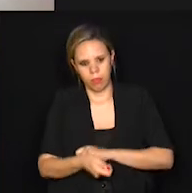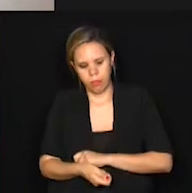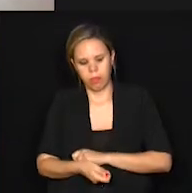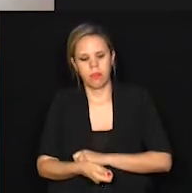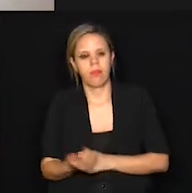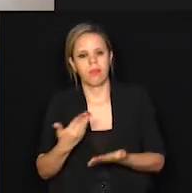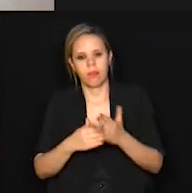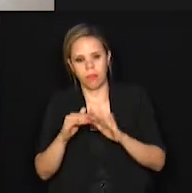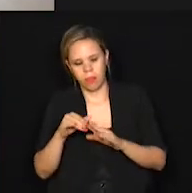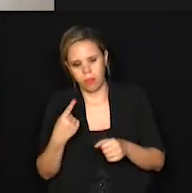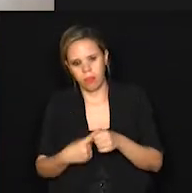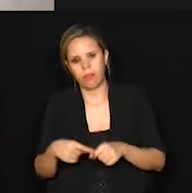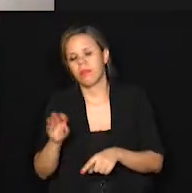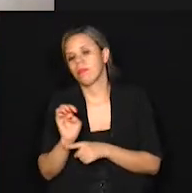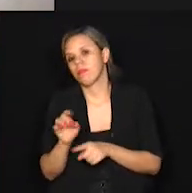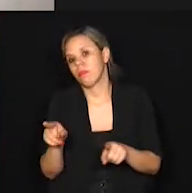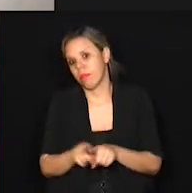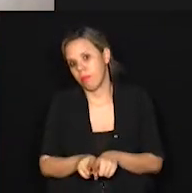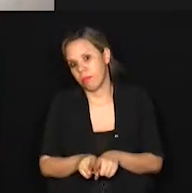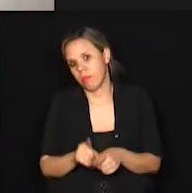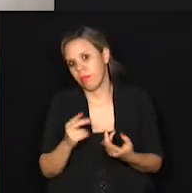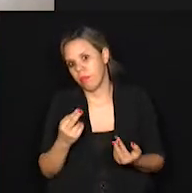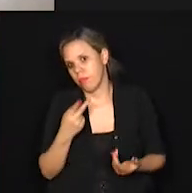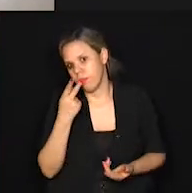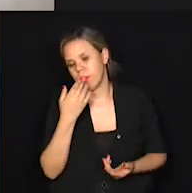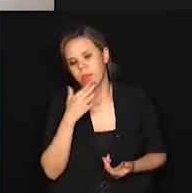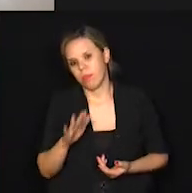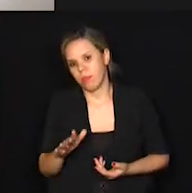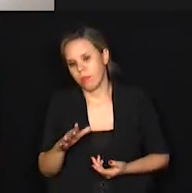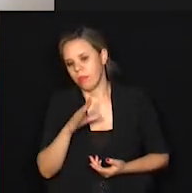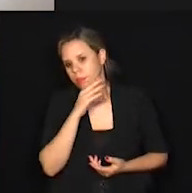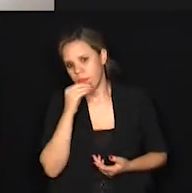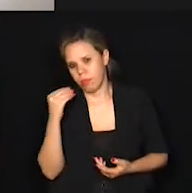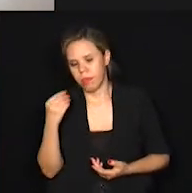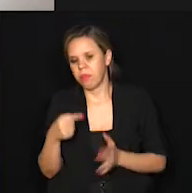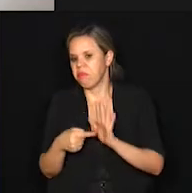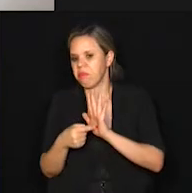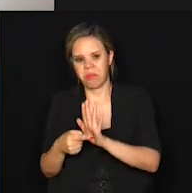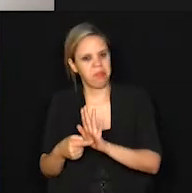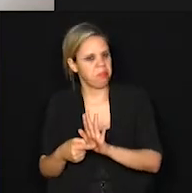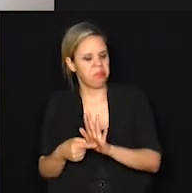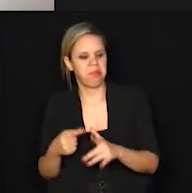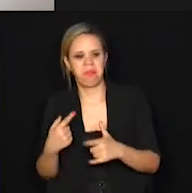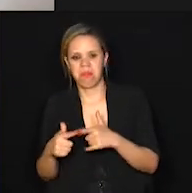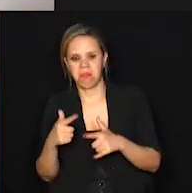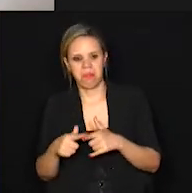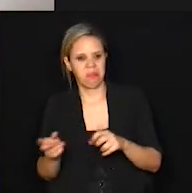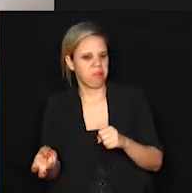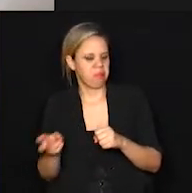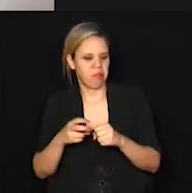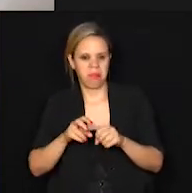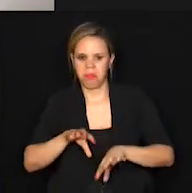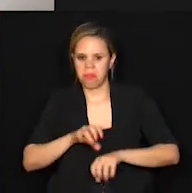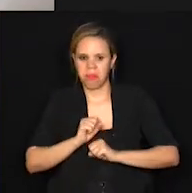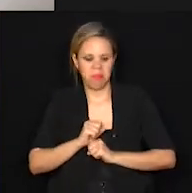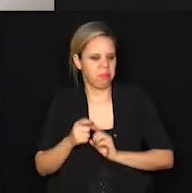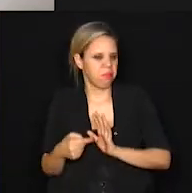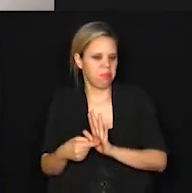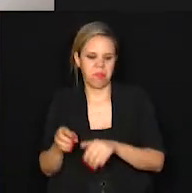municipal. Então, conforme já coloquei, as crianças e adolescentes são assintomáticas, podem estar com vírus, mas não têm